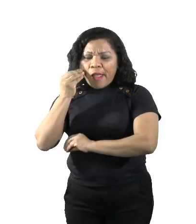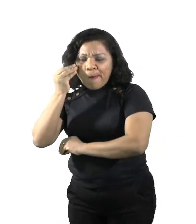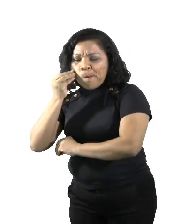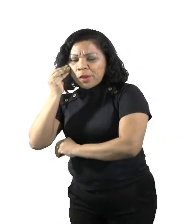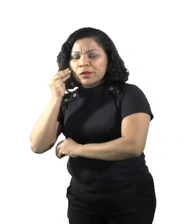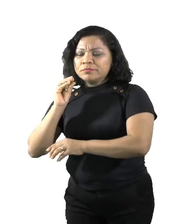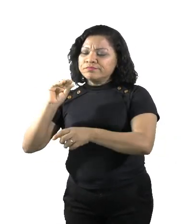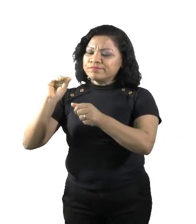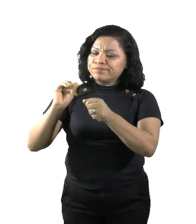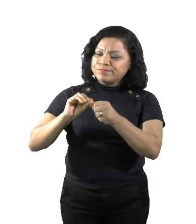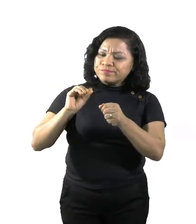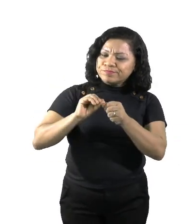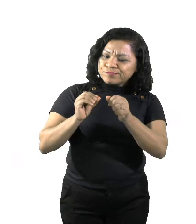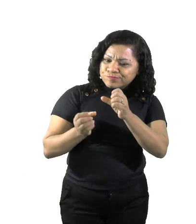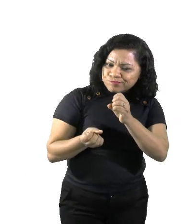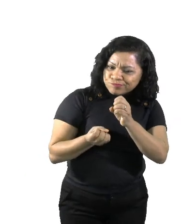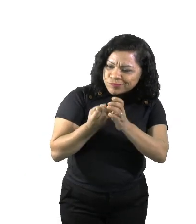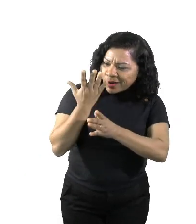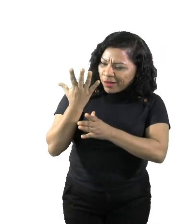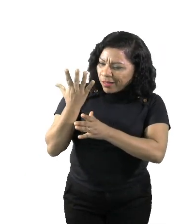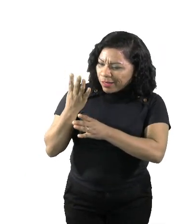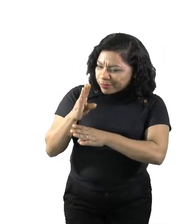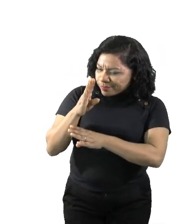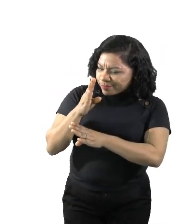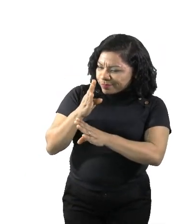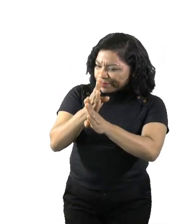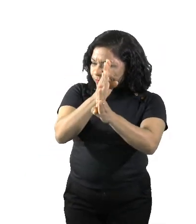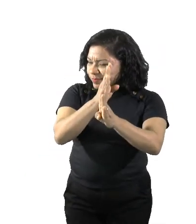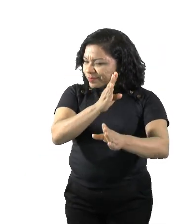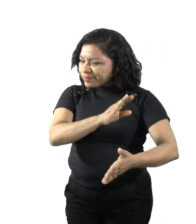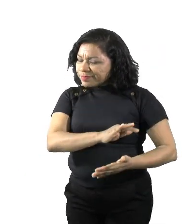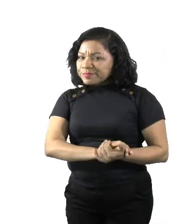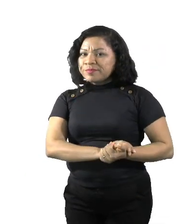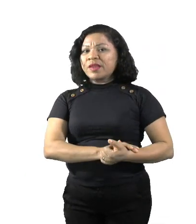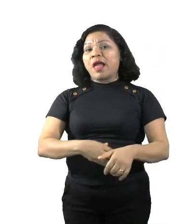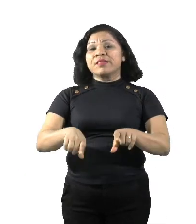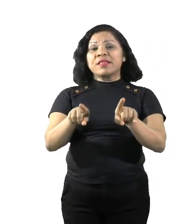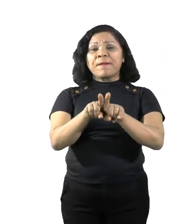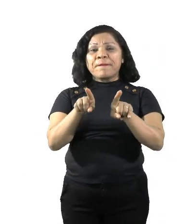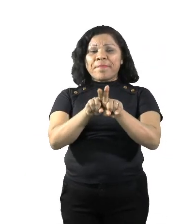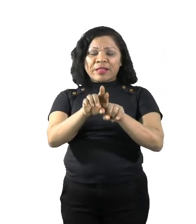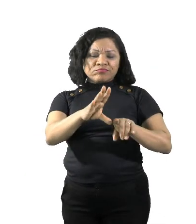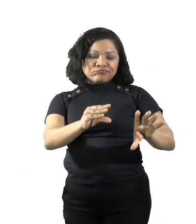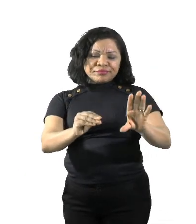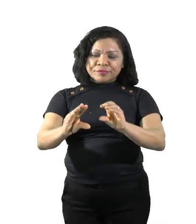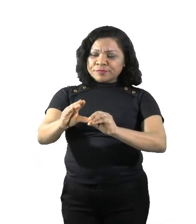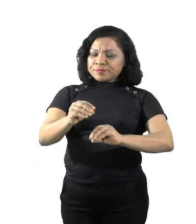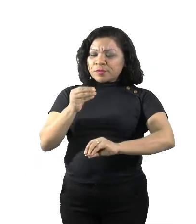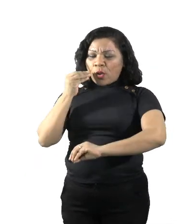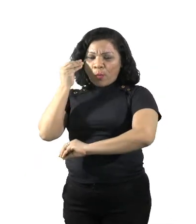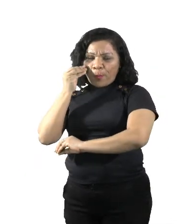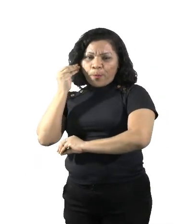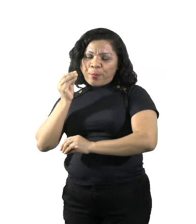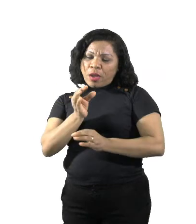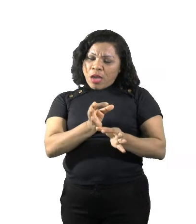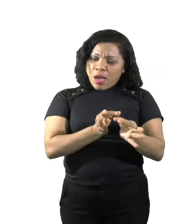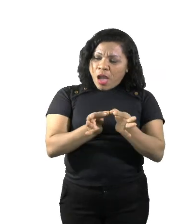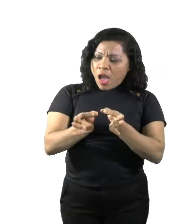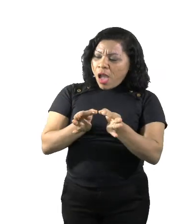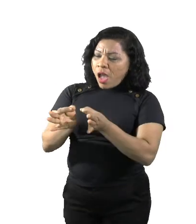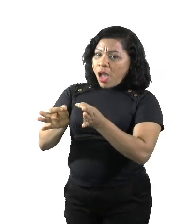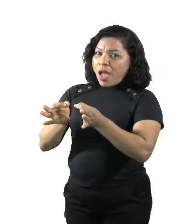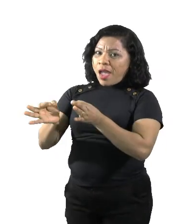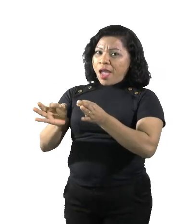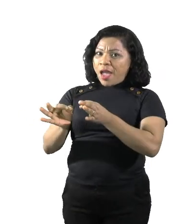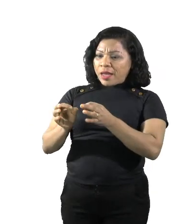e fazendo descobertas. Manipular, experimentar, arrumar e explorar o espaço